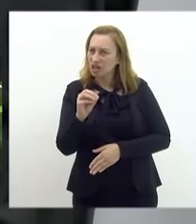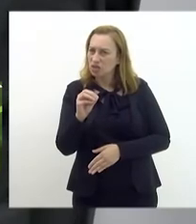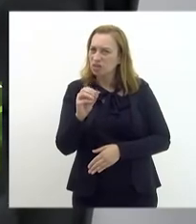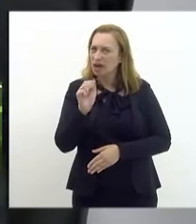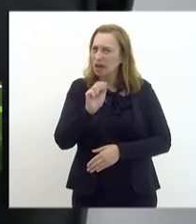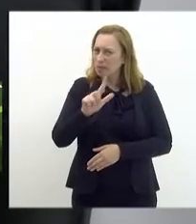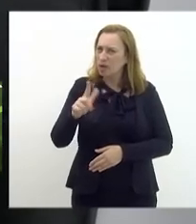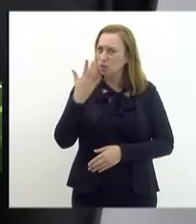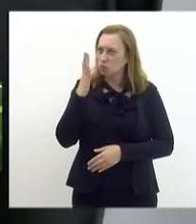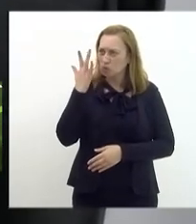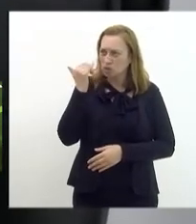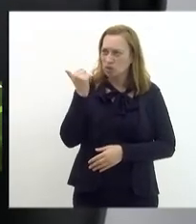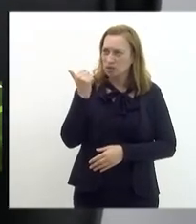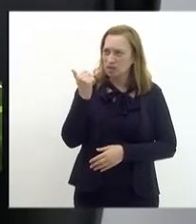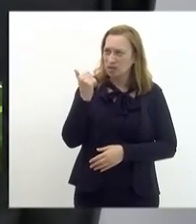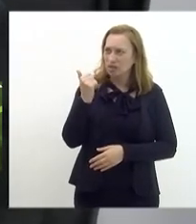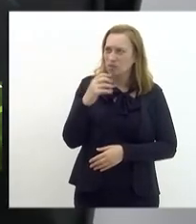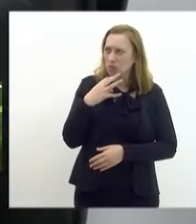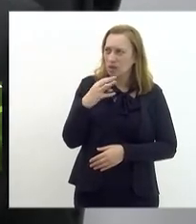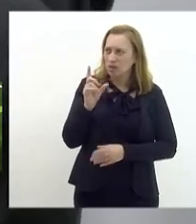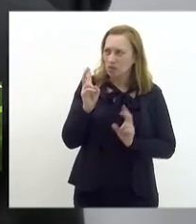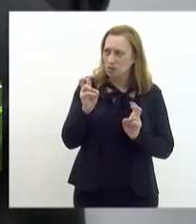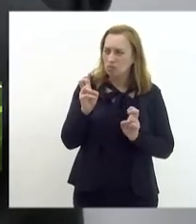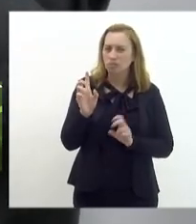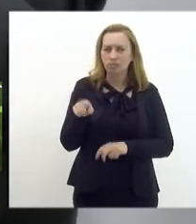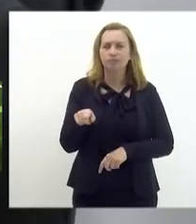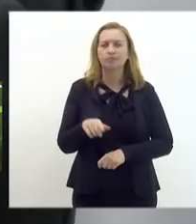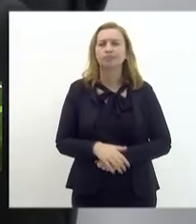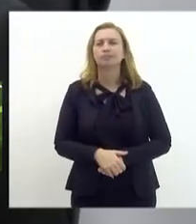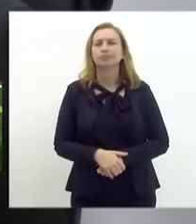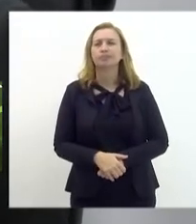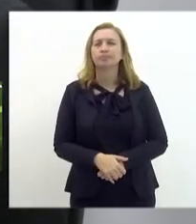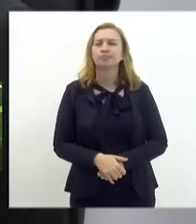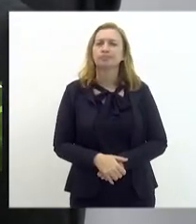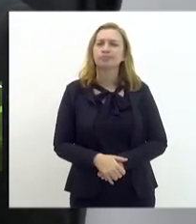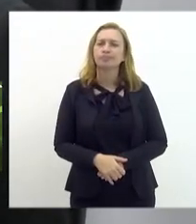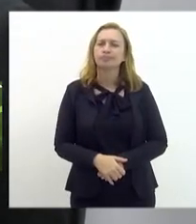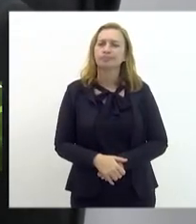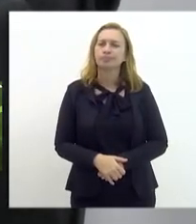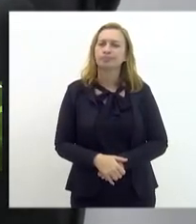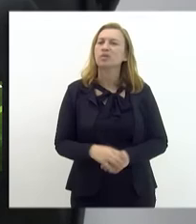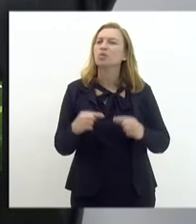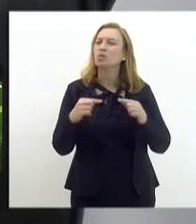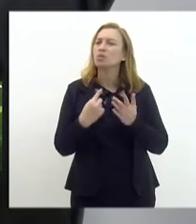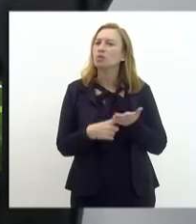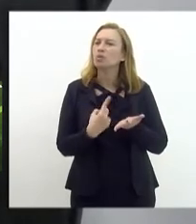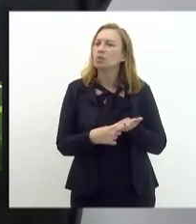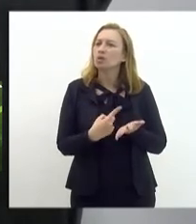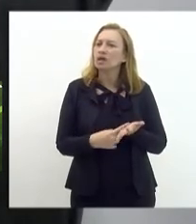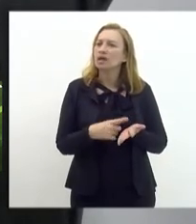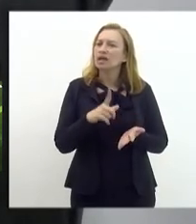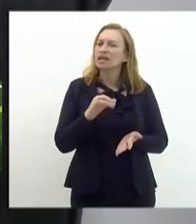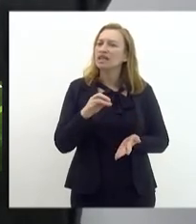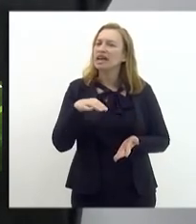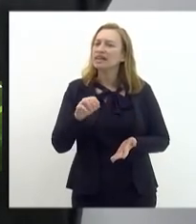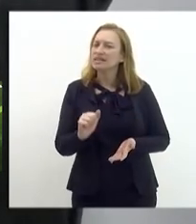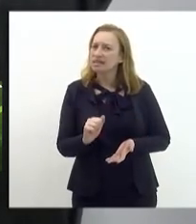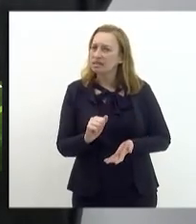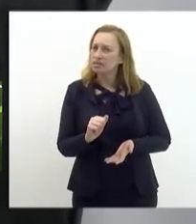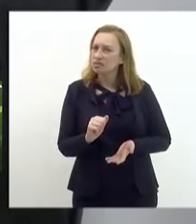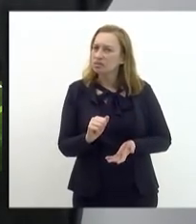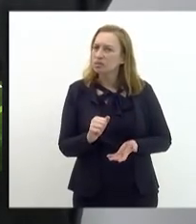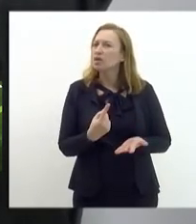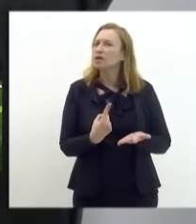conhece bem essa matéria. E tem o acordo de leniência.